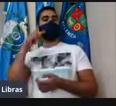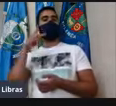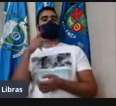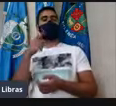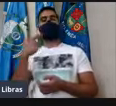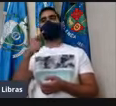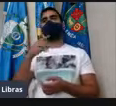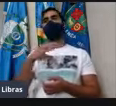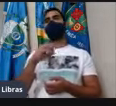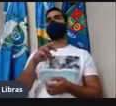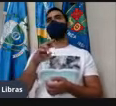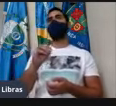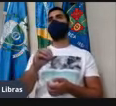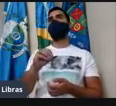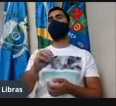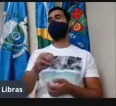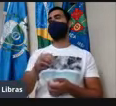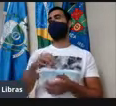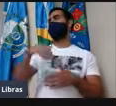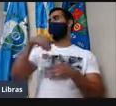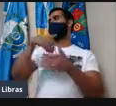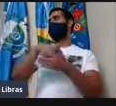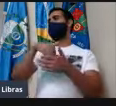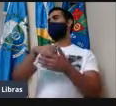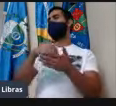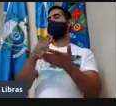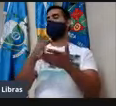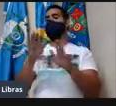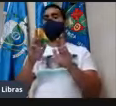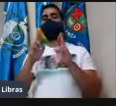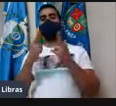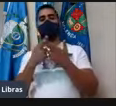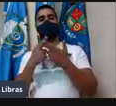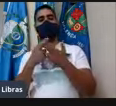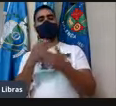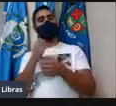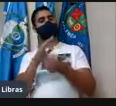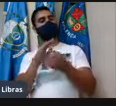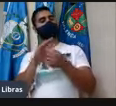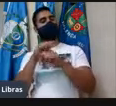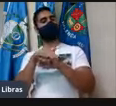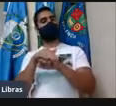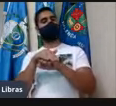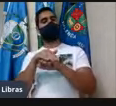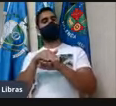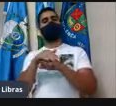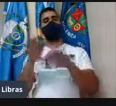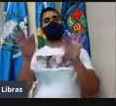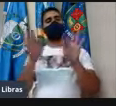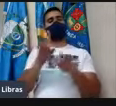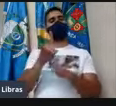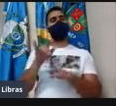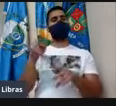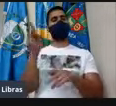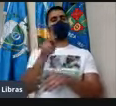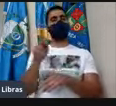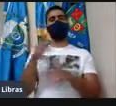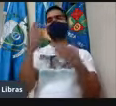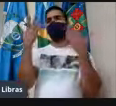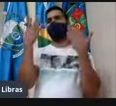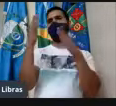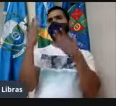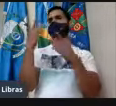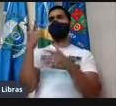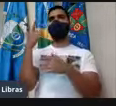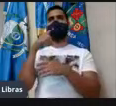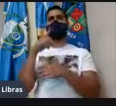nós não temos quórum para votar. Eu quero encerrar a sessão, desejar uma boa noite, feliz dia dos professores. Parabéns